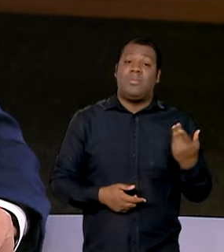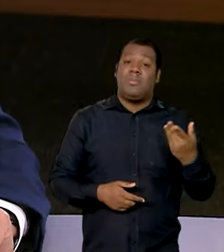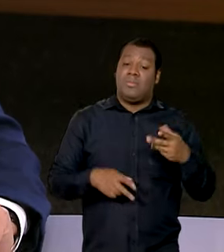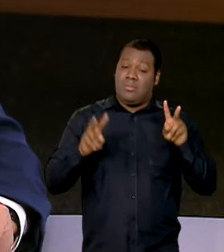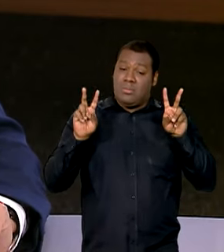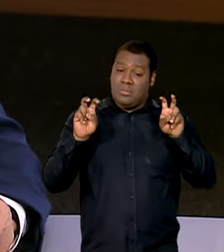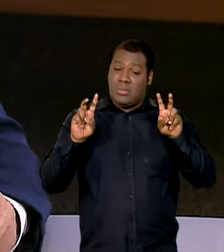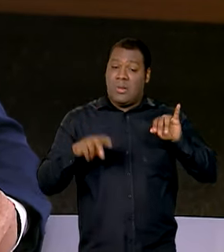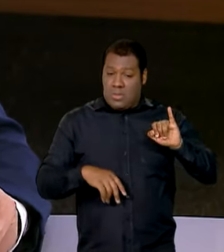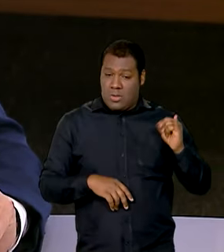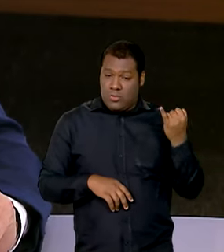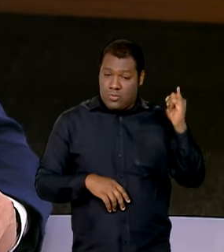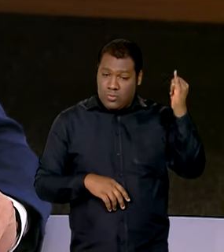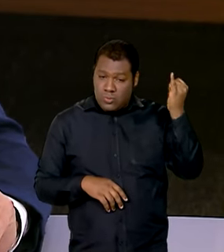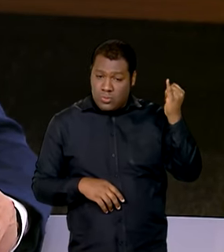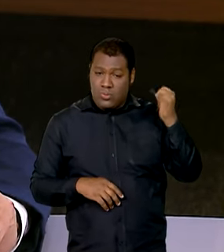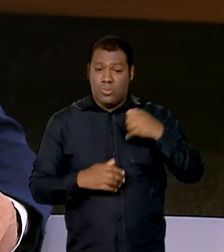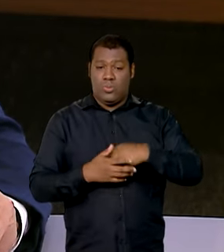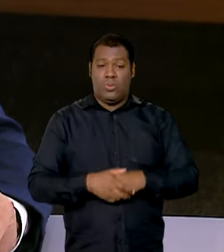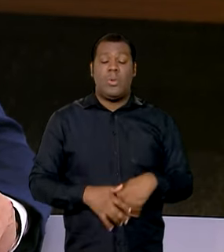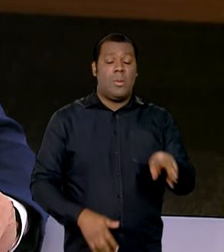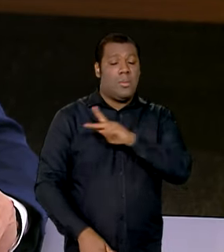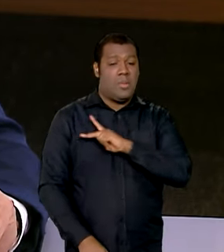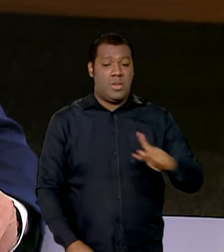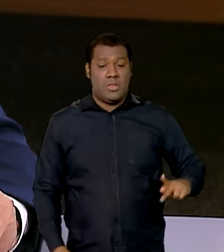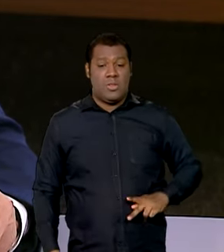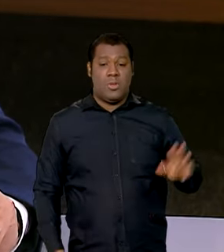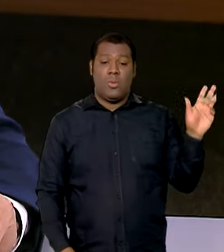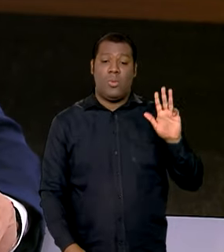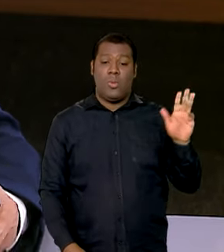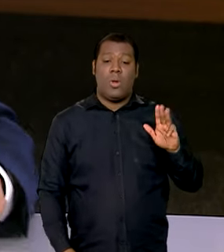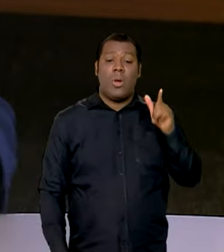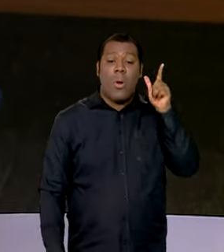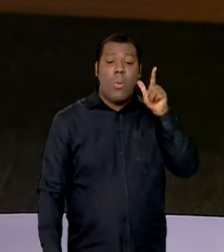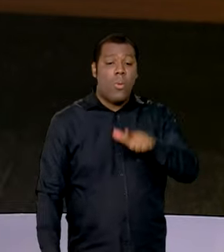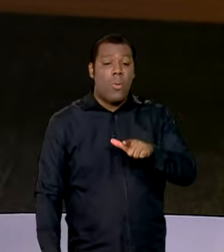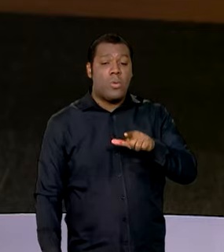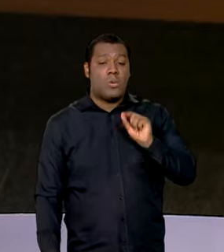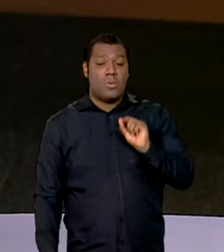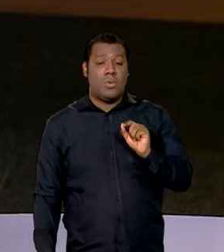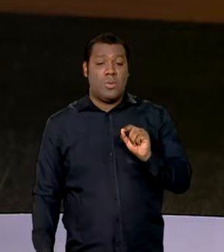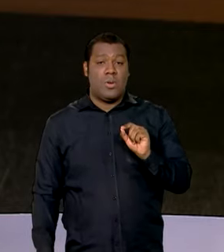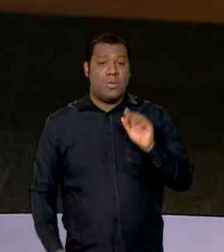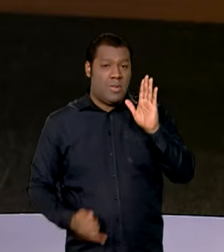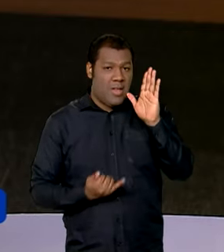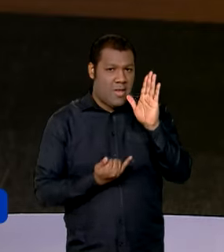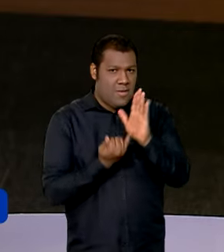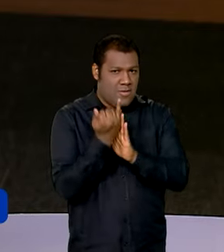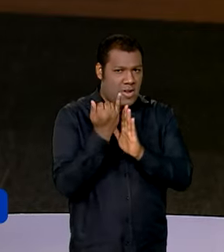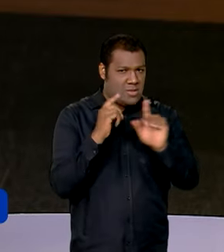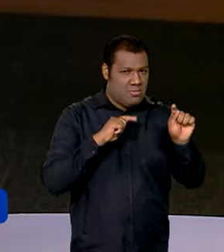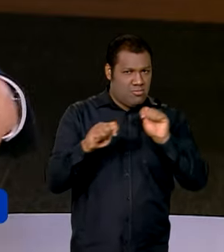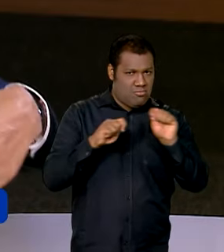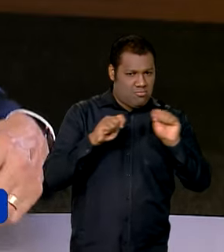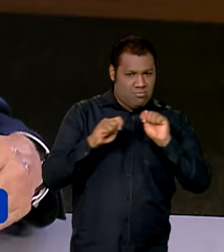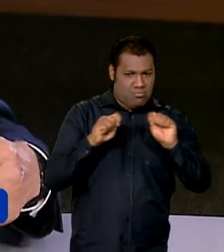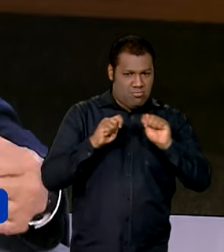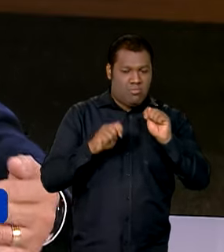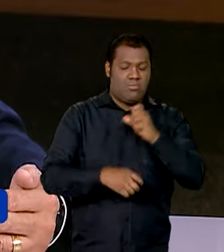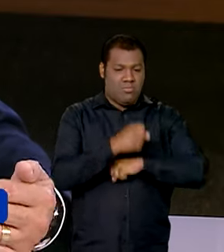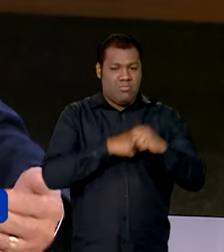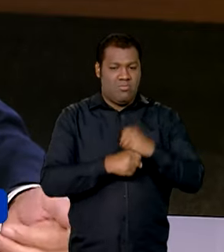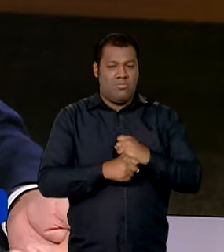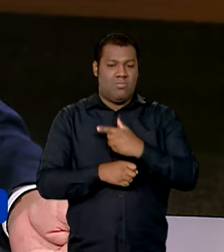Olha só o presidente Lula conseguiu segurar a inflação né o ano passado